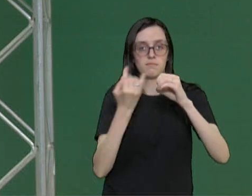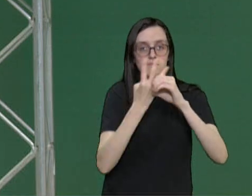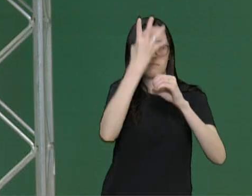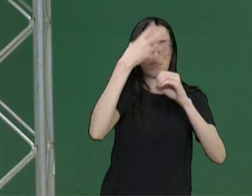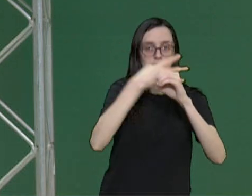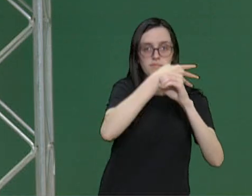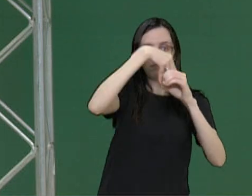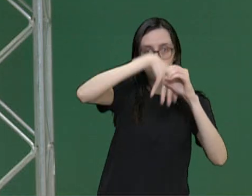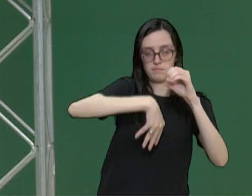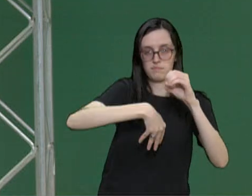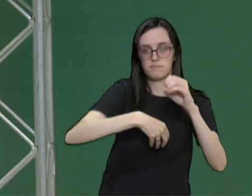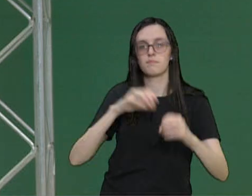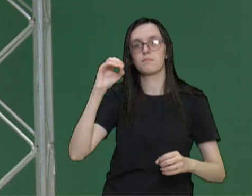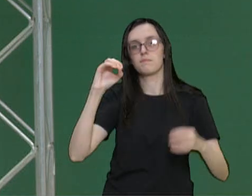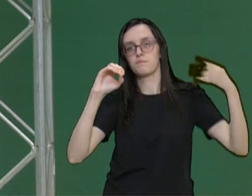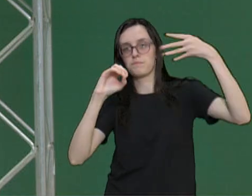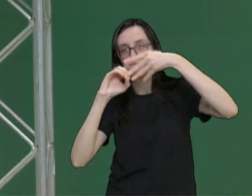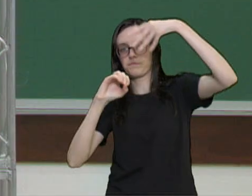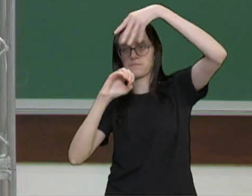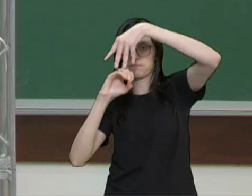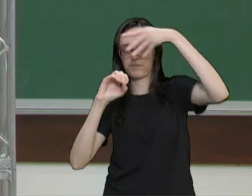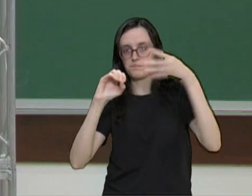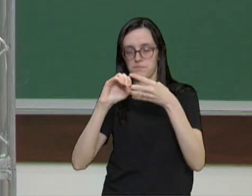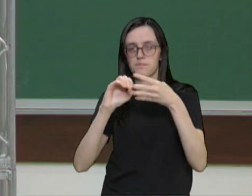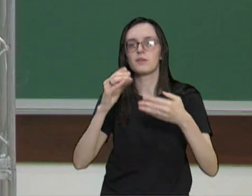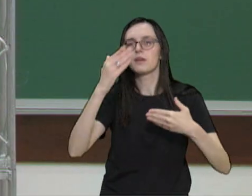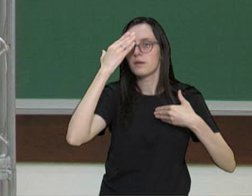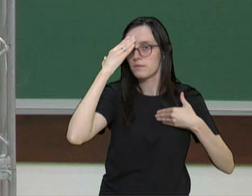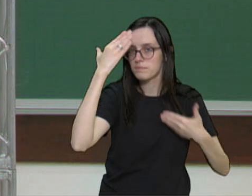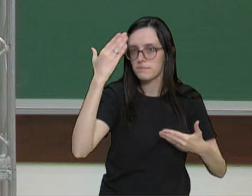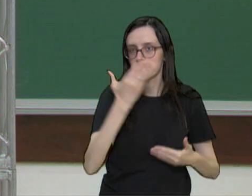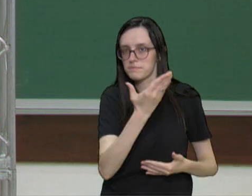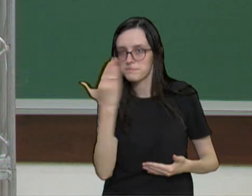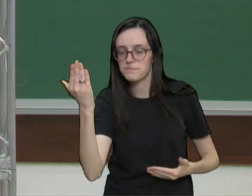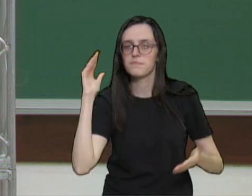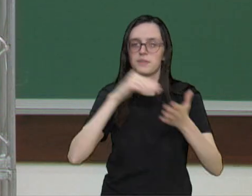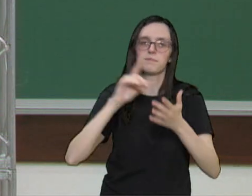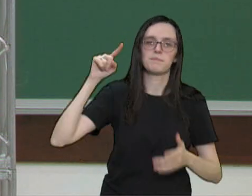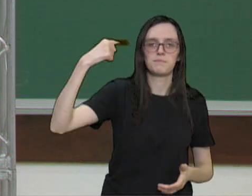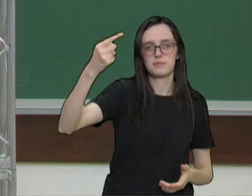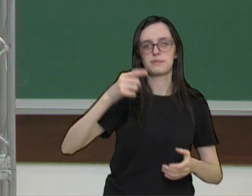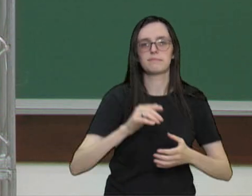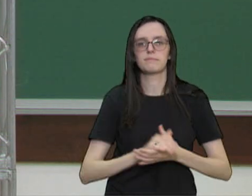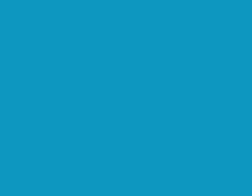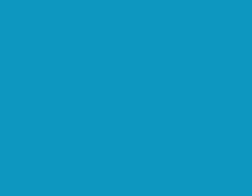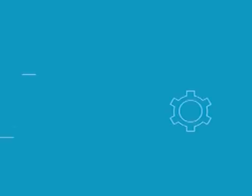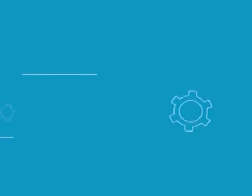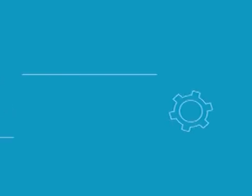linhas de campo do tipo convergentes. Muito obrigado, gente, e até a próxima!